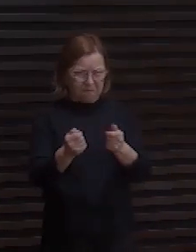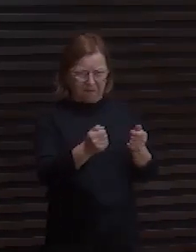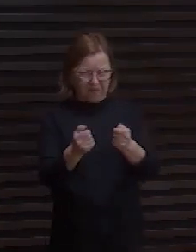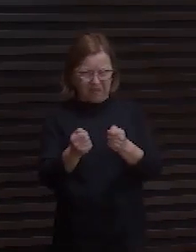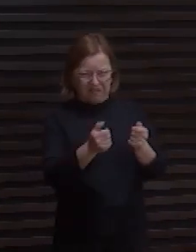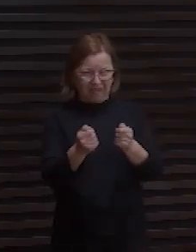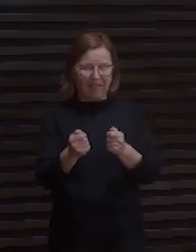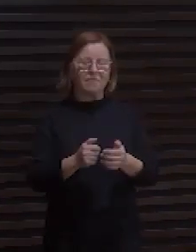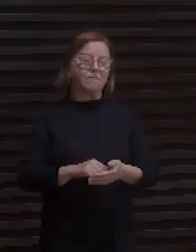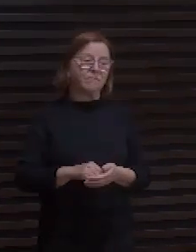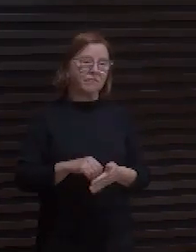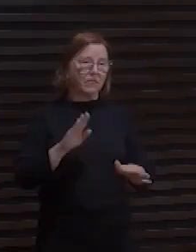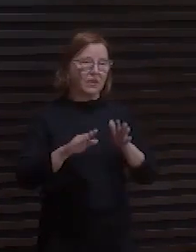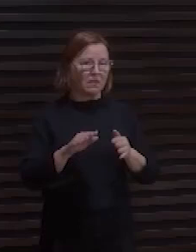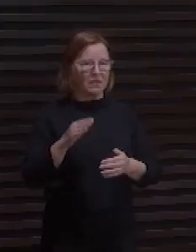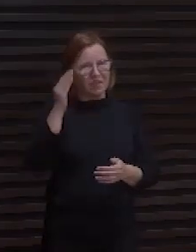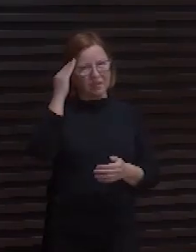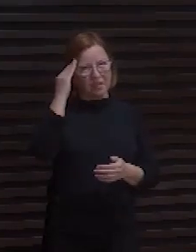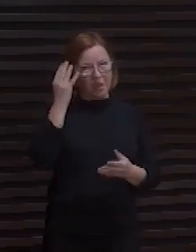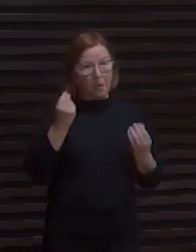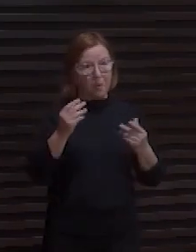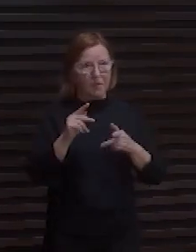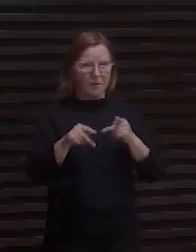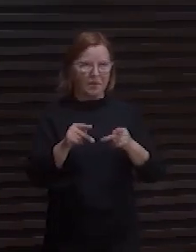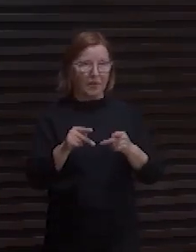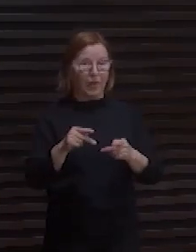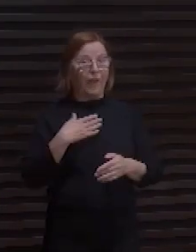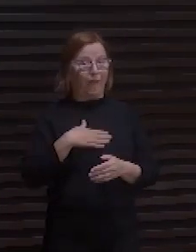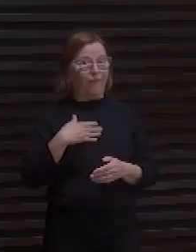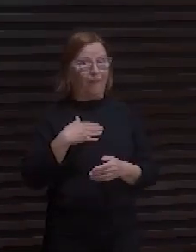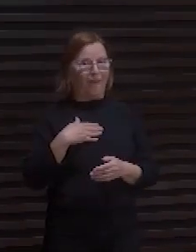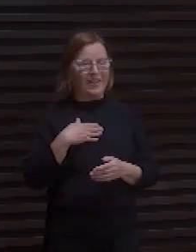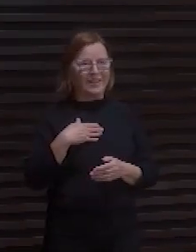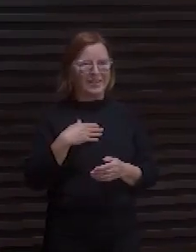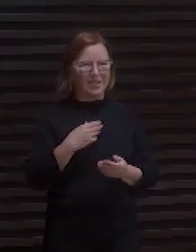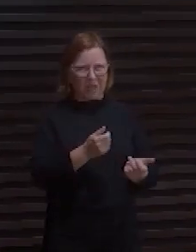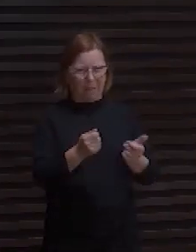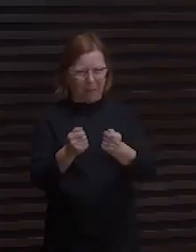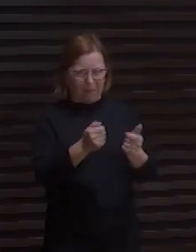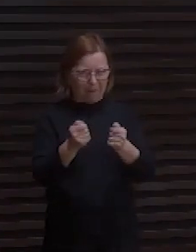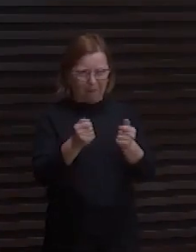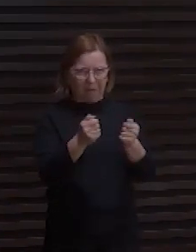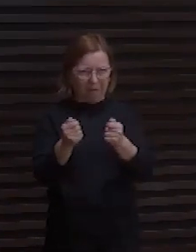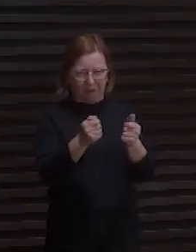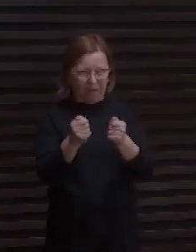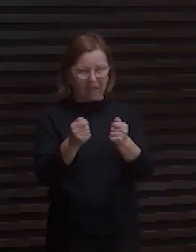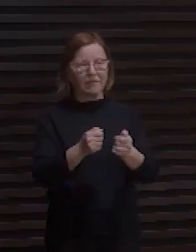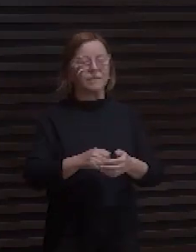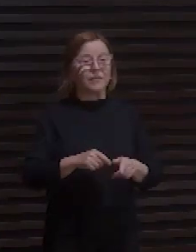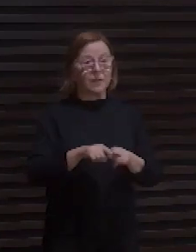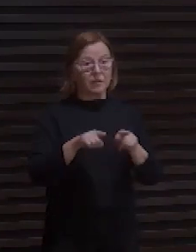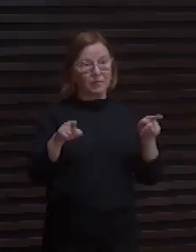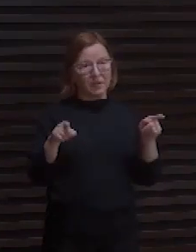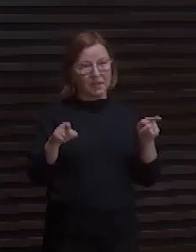Às vezes, eu sei que muitas pessoas aqui gostam de videogame. Eu, às vezes, brinco com o meu neto.